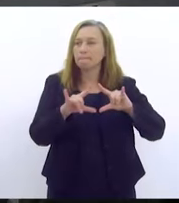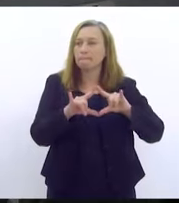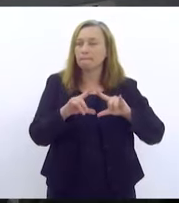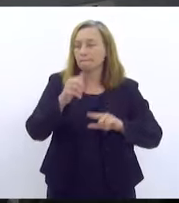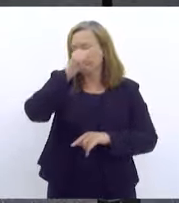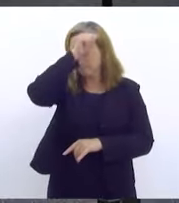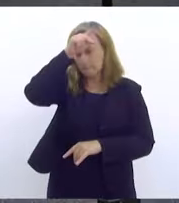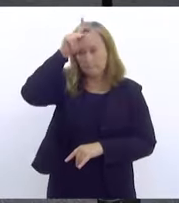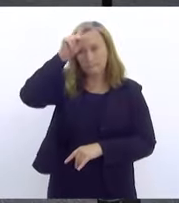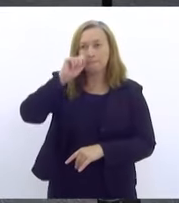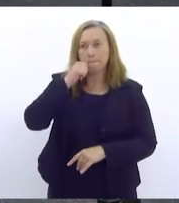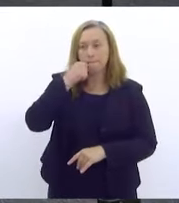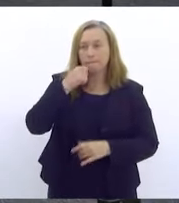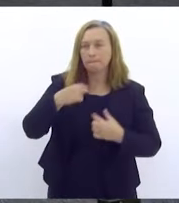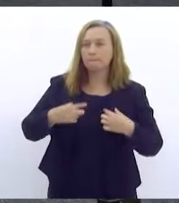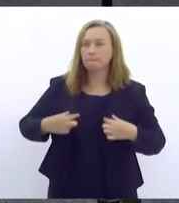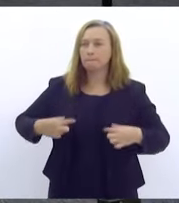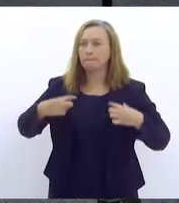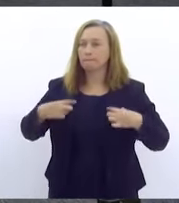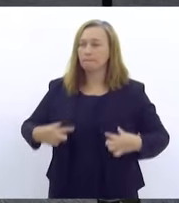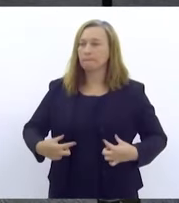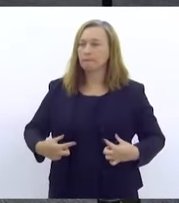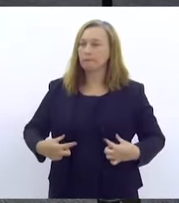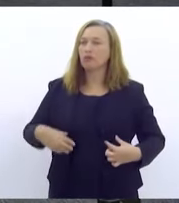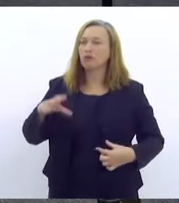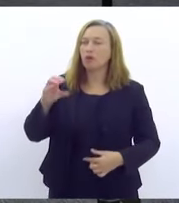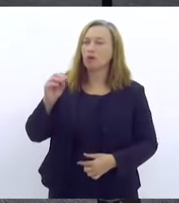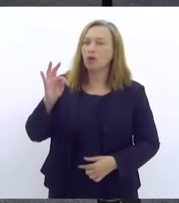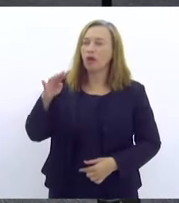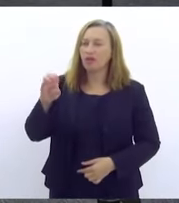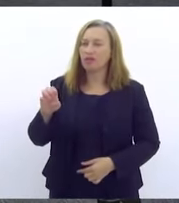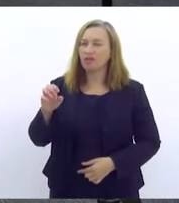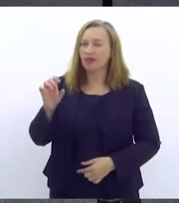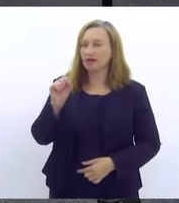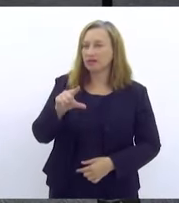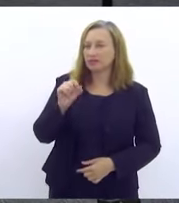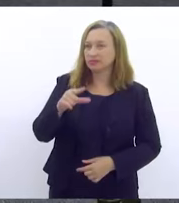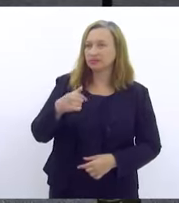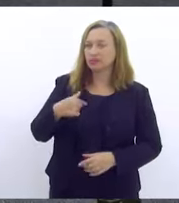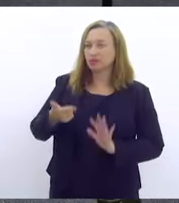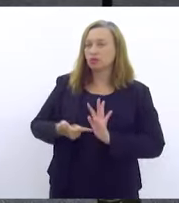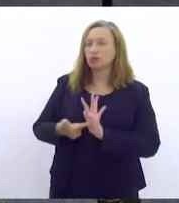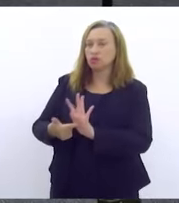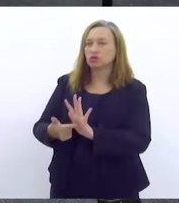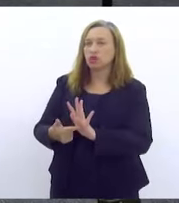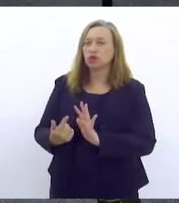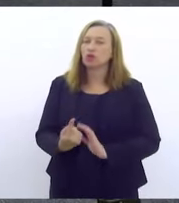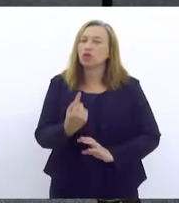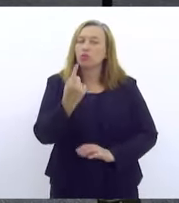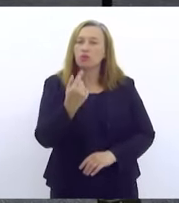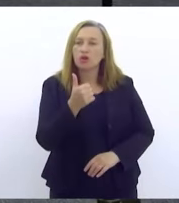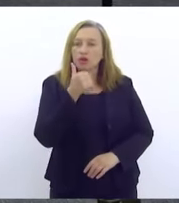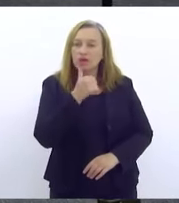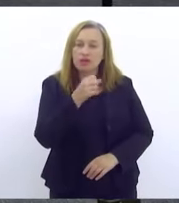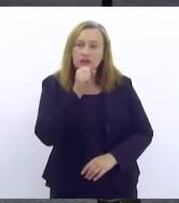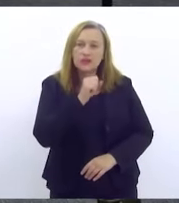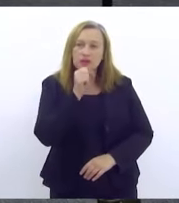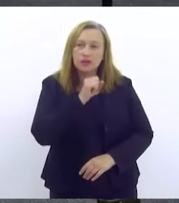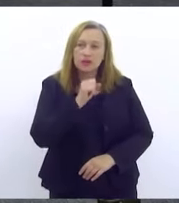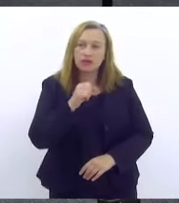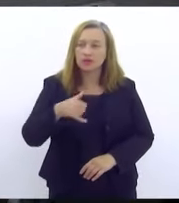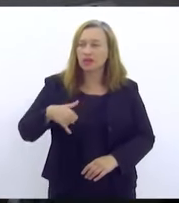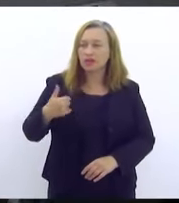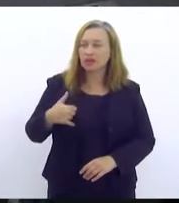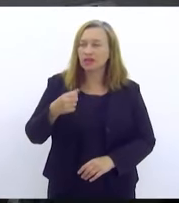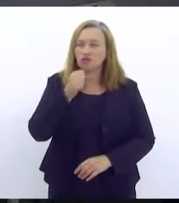se traveste naquele colete azul. Inclusive, eu fiz uma postagem onde uma senhora, presidente, tia Ju, tem idade para ser